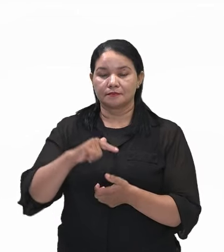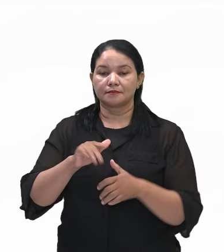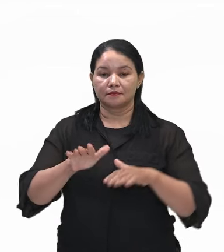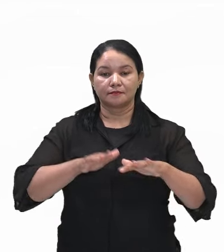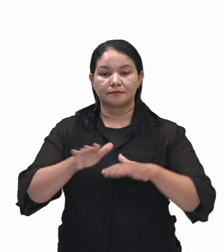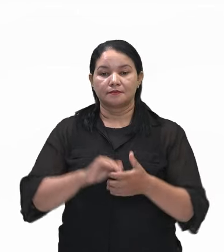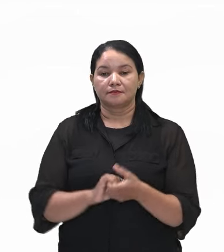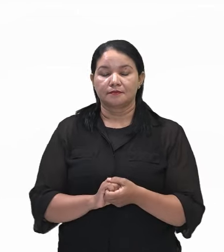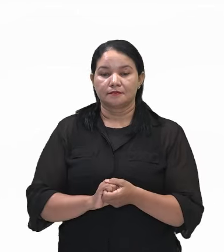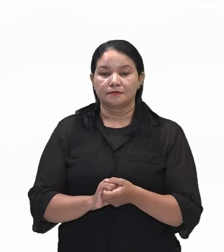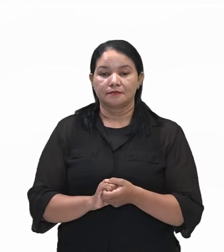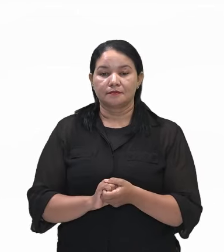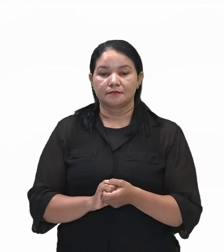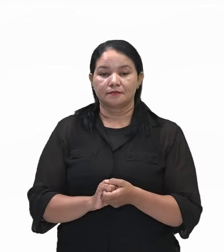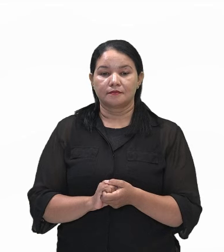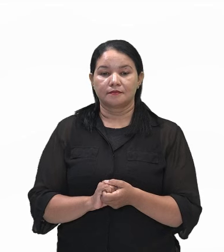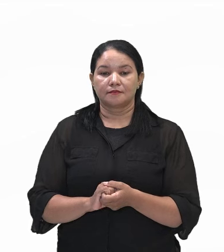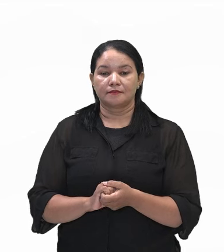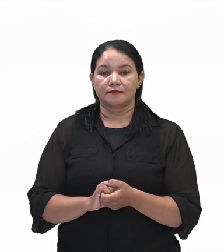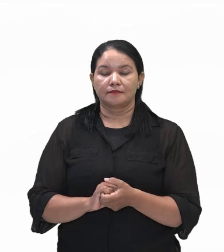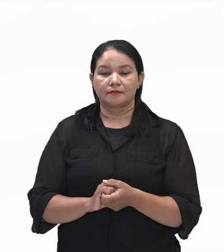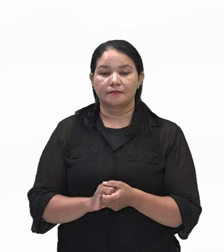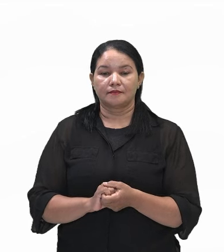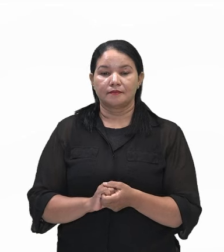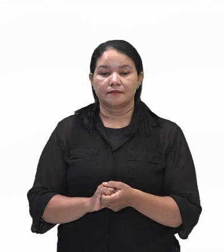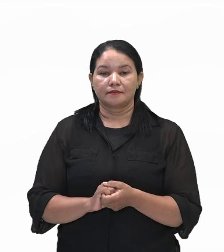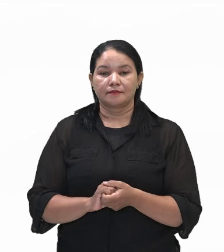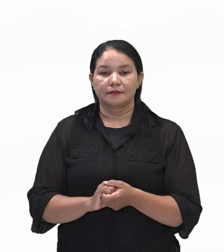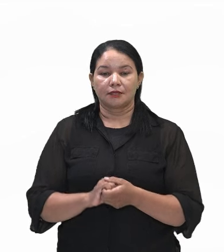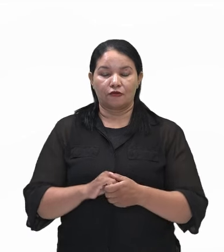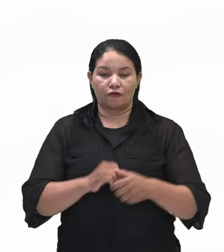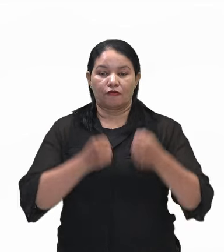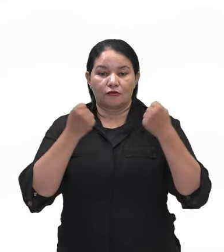mobilidade. Strength, força.